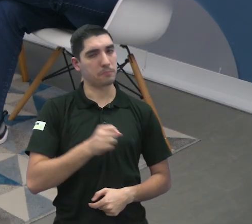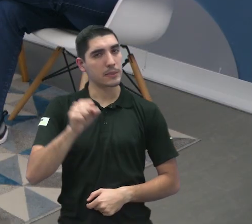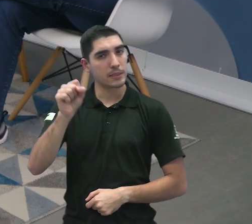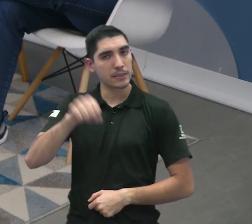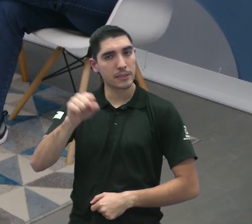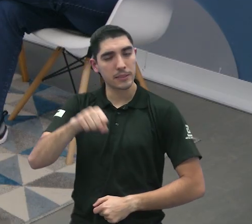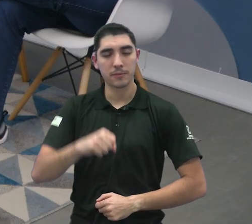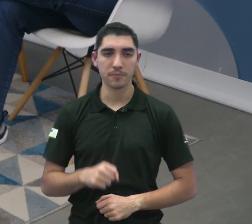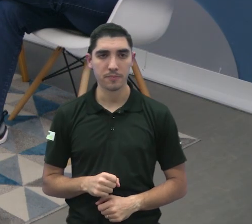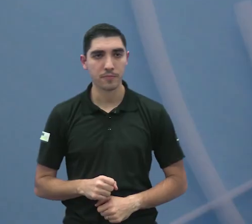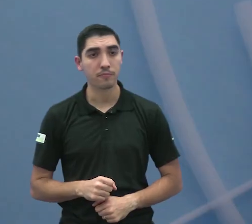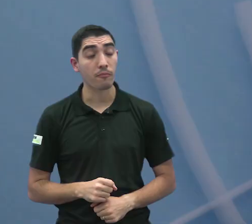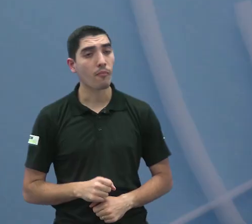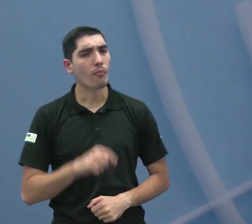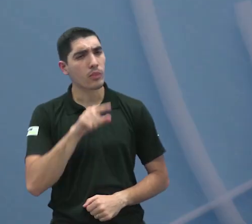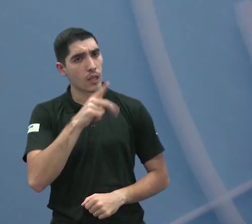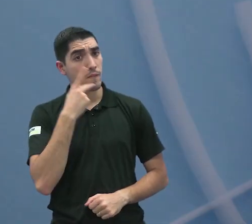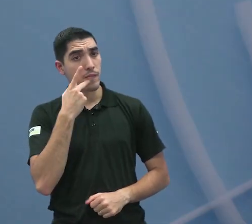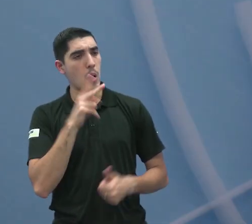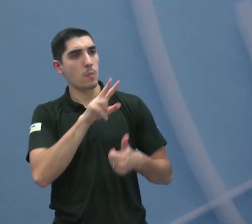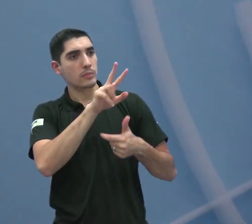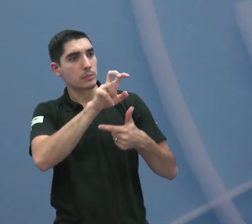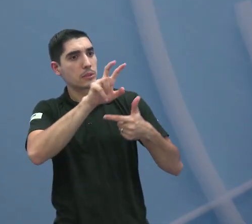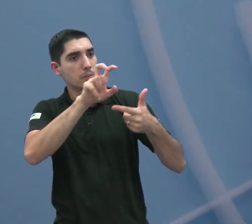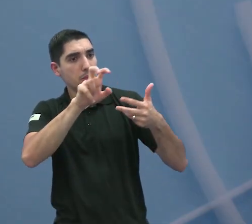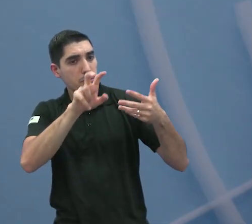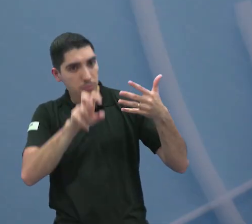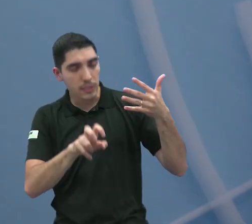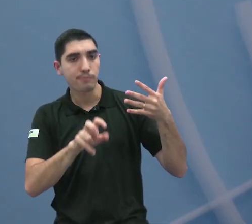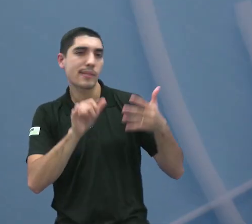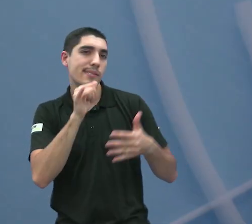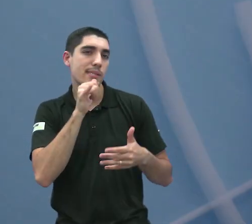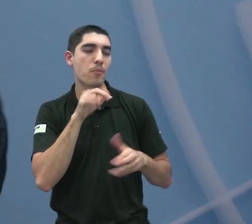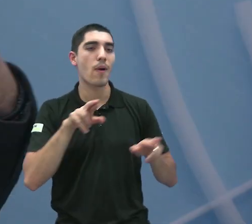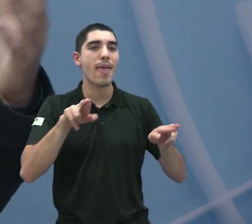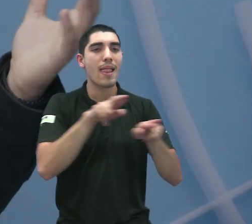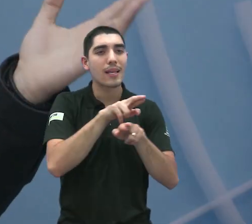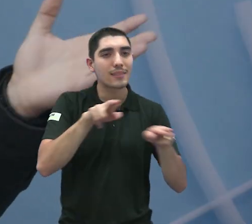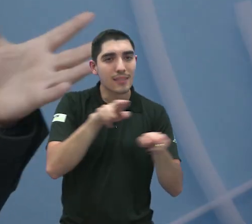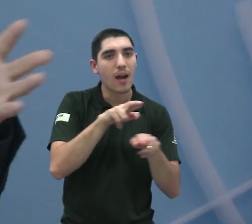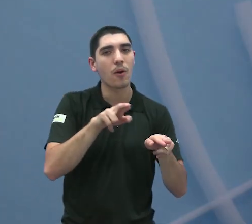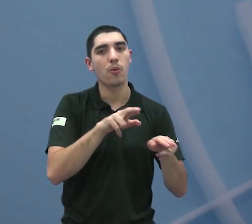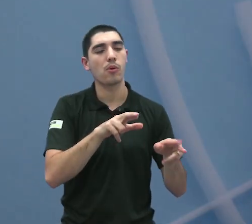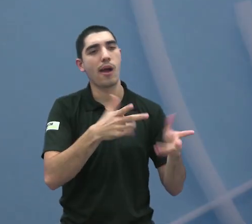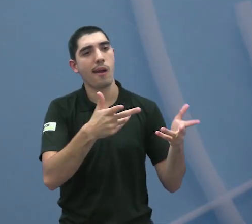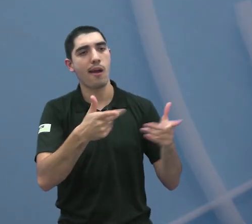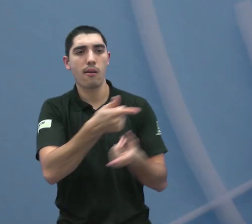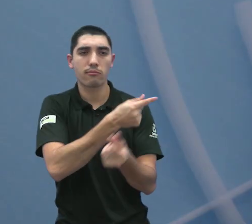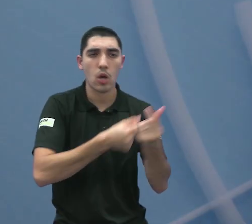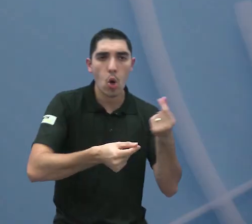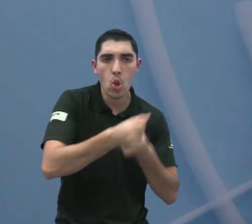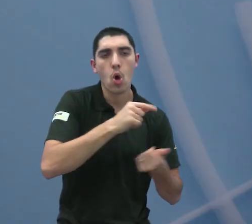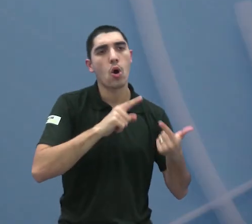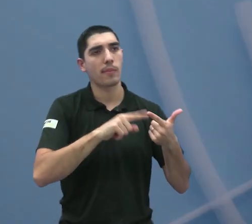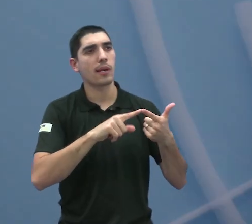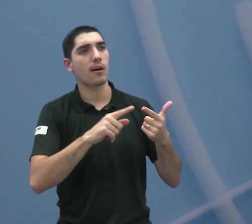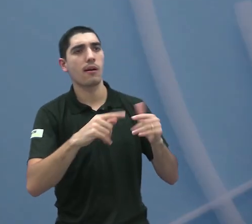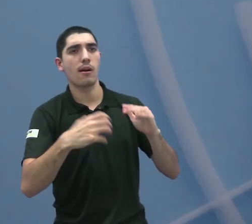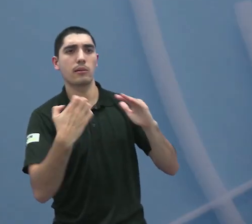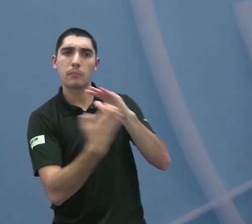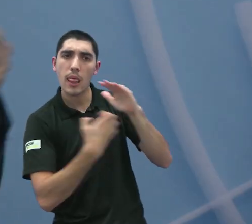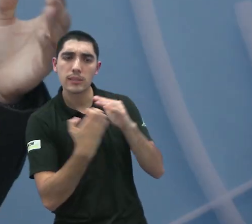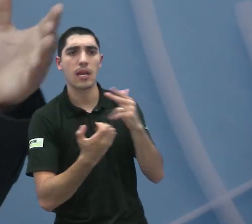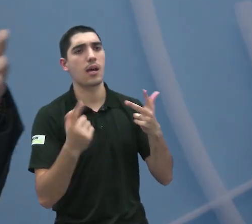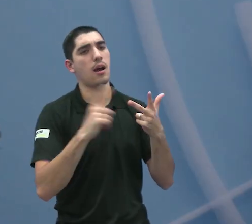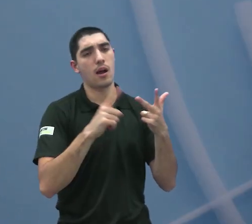Sim. E, professora, você falou a respeito de várias coisas, como relações comerciais, econômicas, questões geográficas